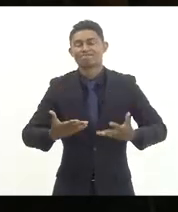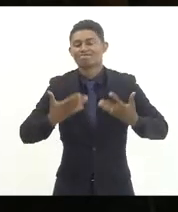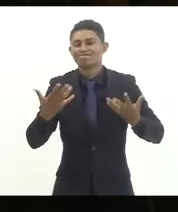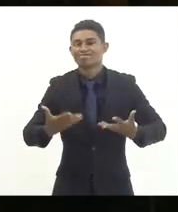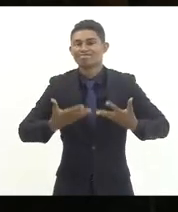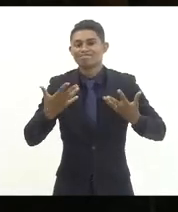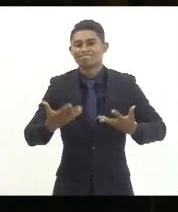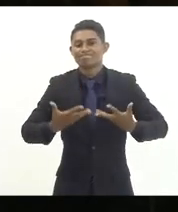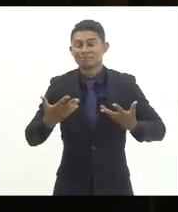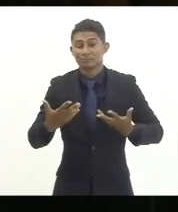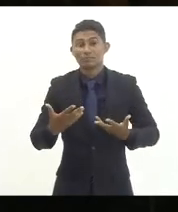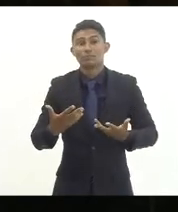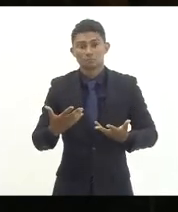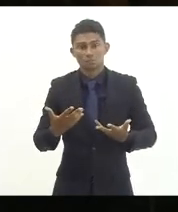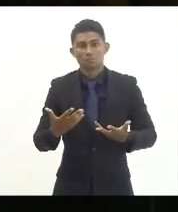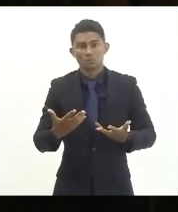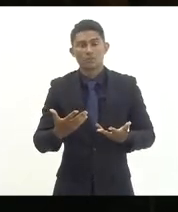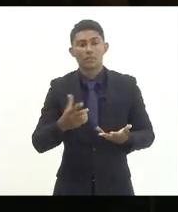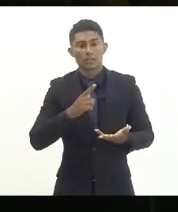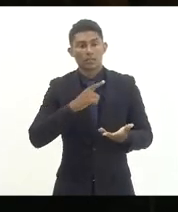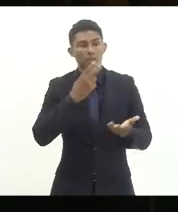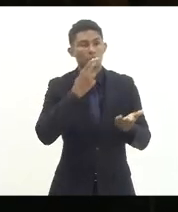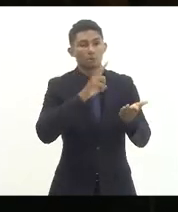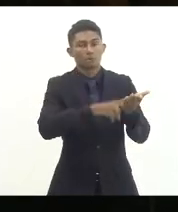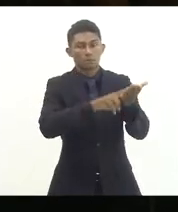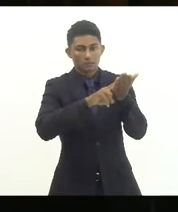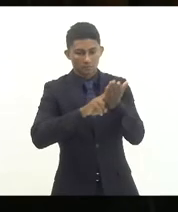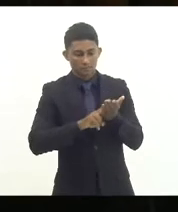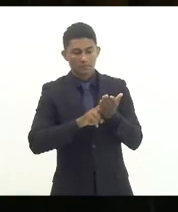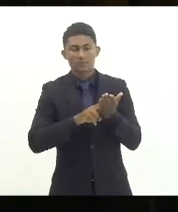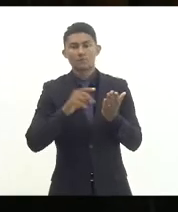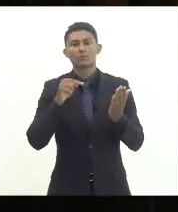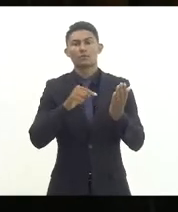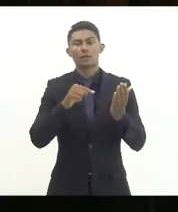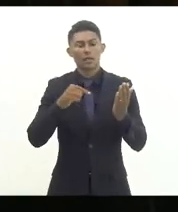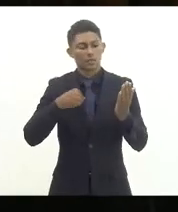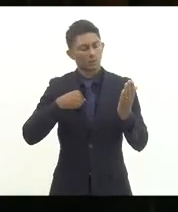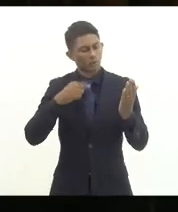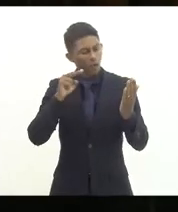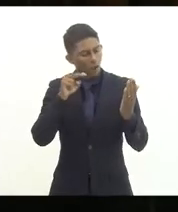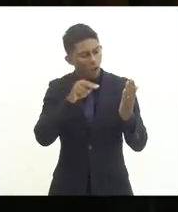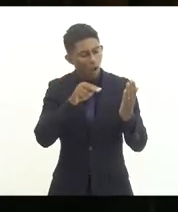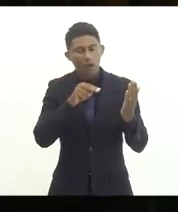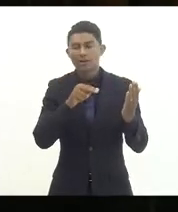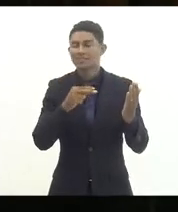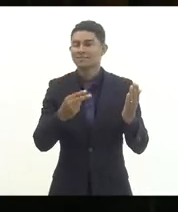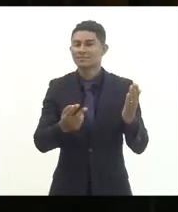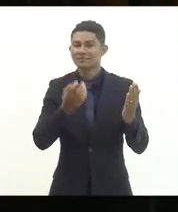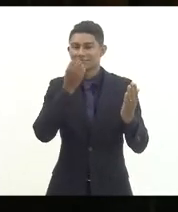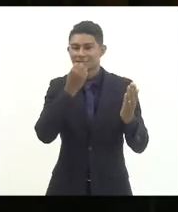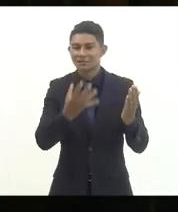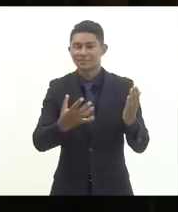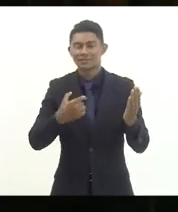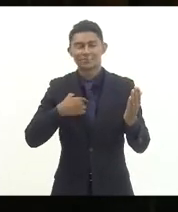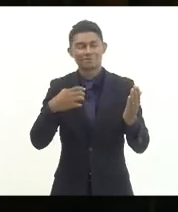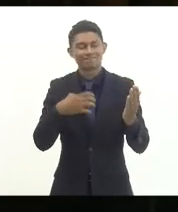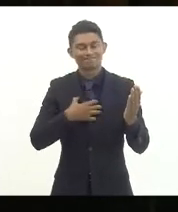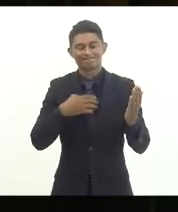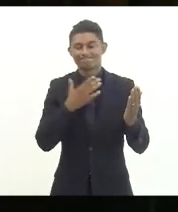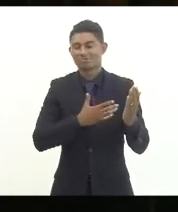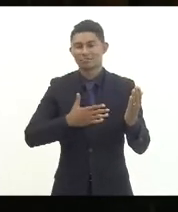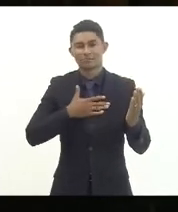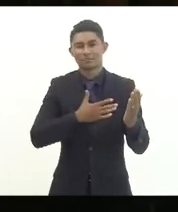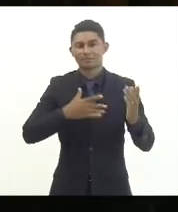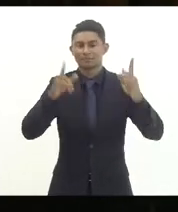eu recebi uma correspondência que me deixou com o coração muito satisfeito e alegre, porque